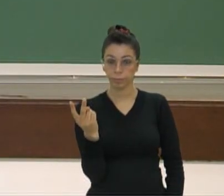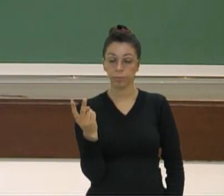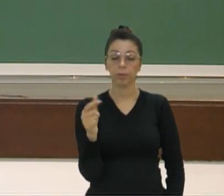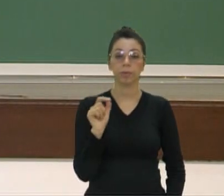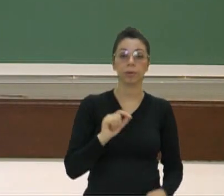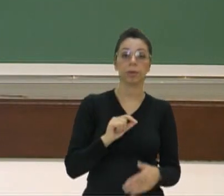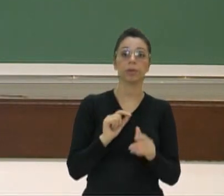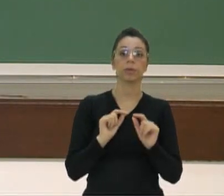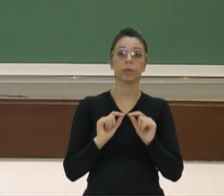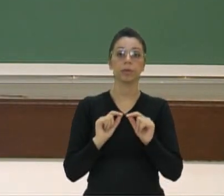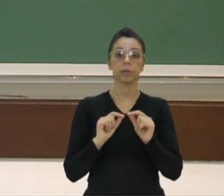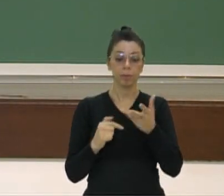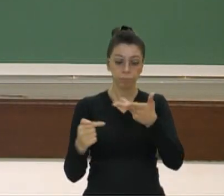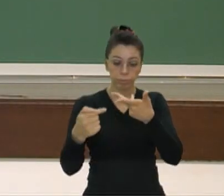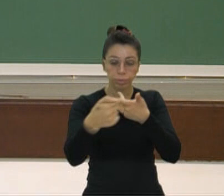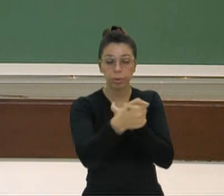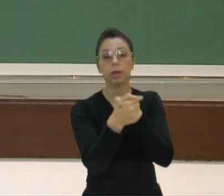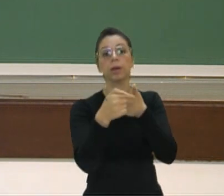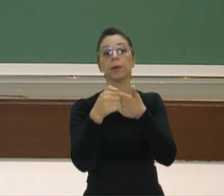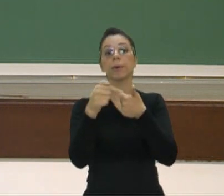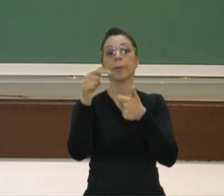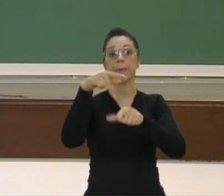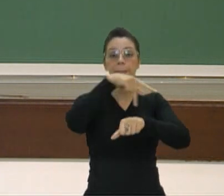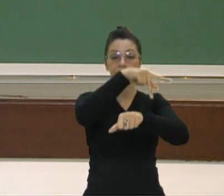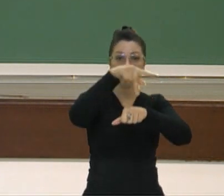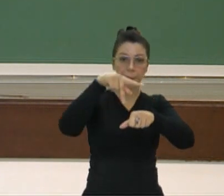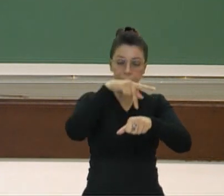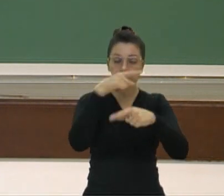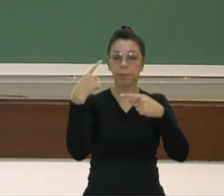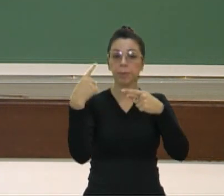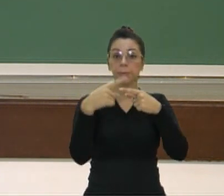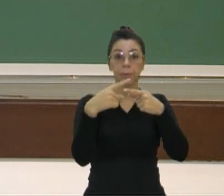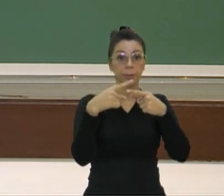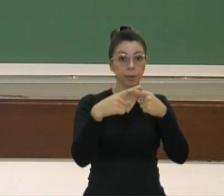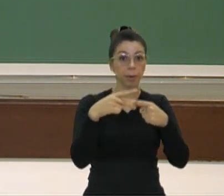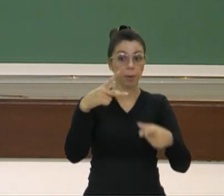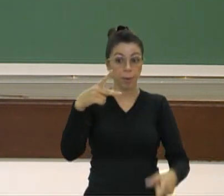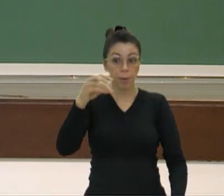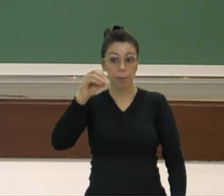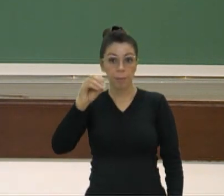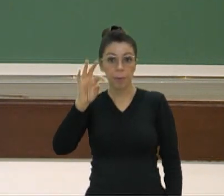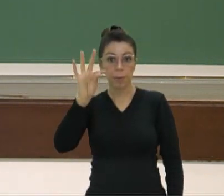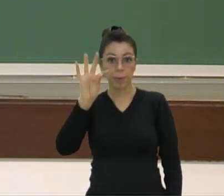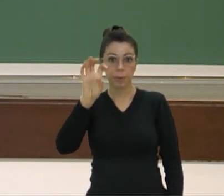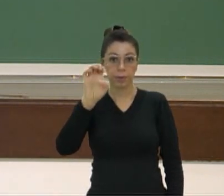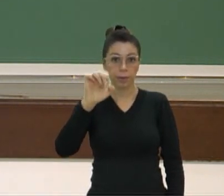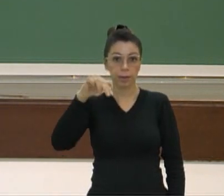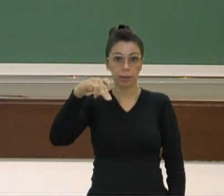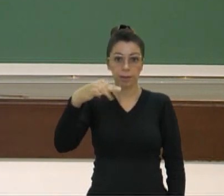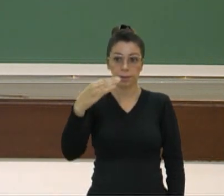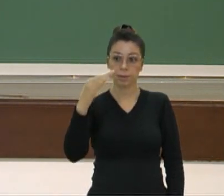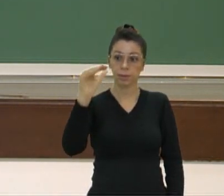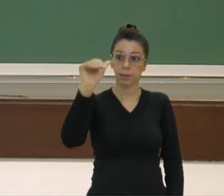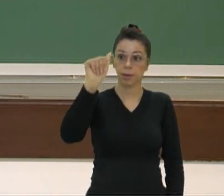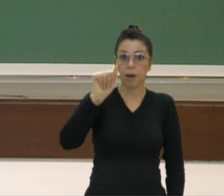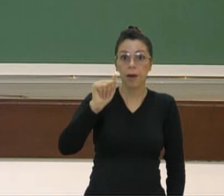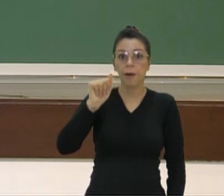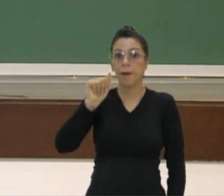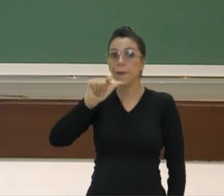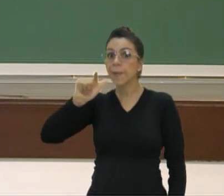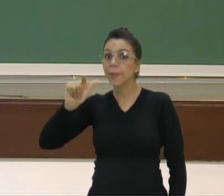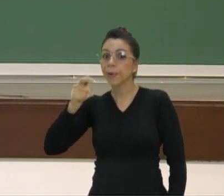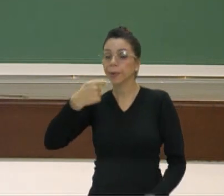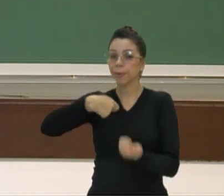muito por ter o chamado potencial econômico. Então vejam que a palavra potencial deve ser muito bem